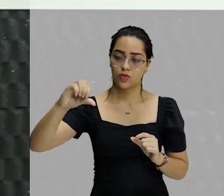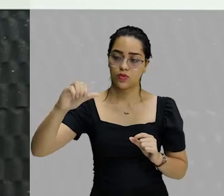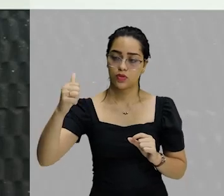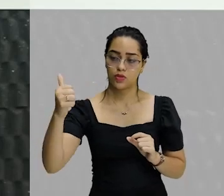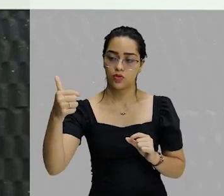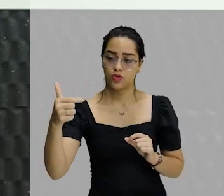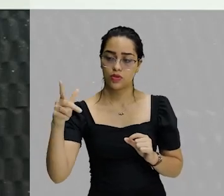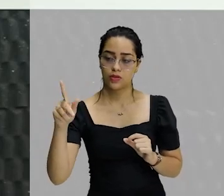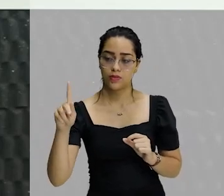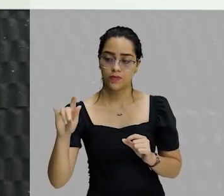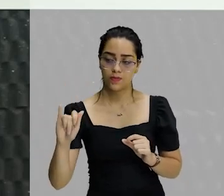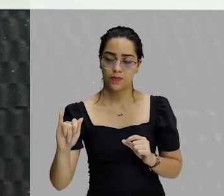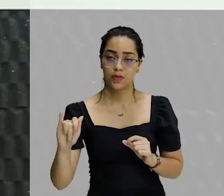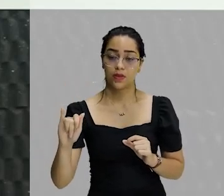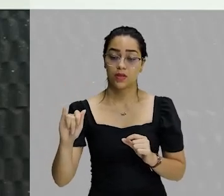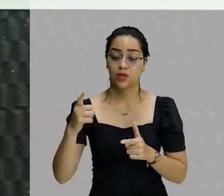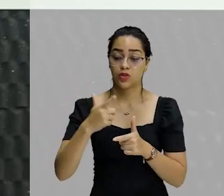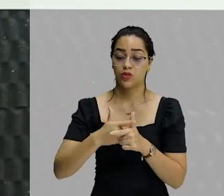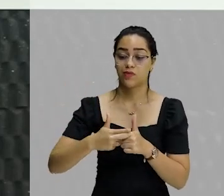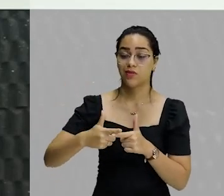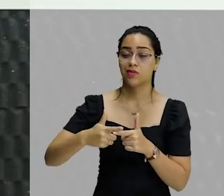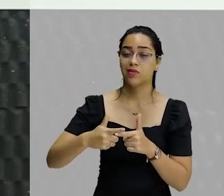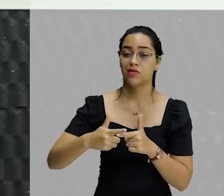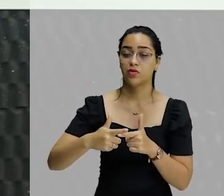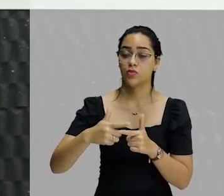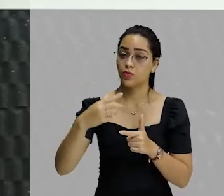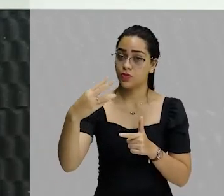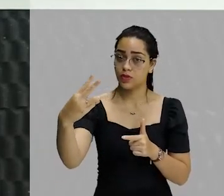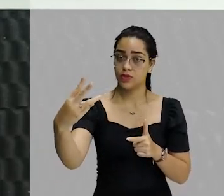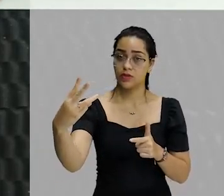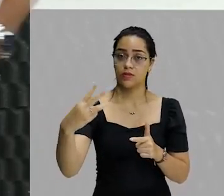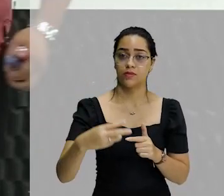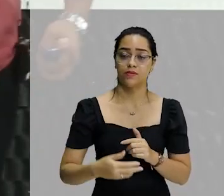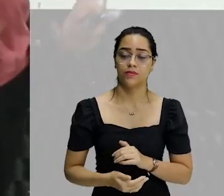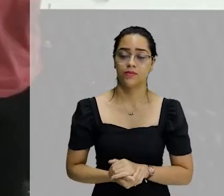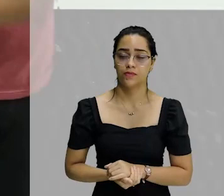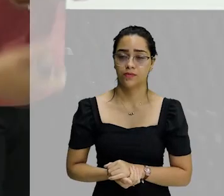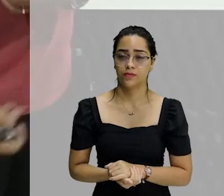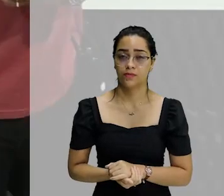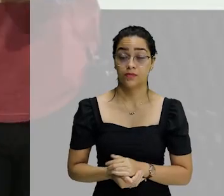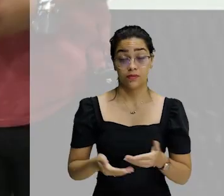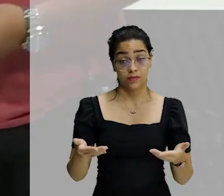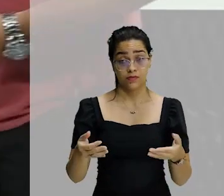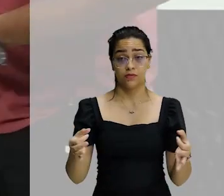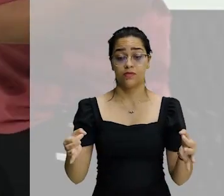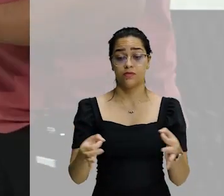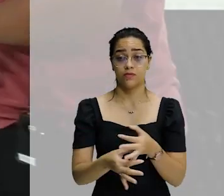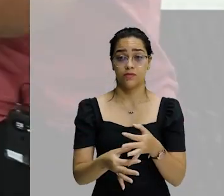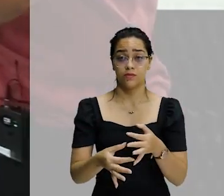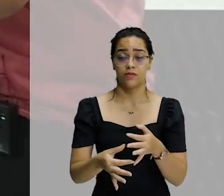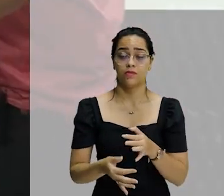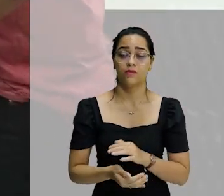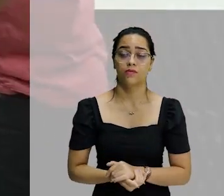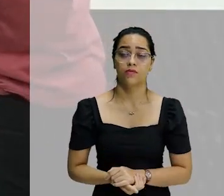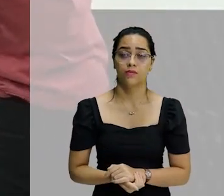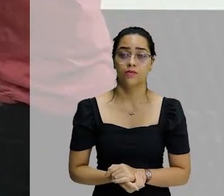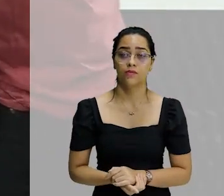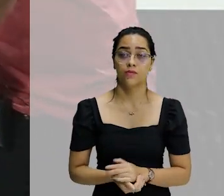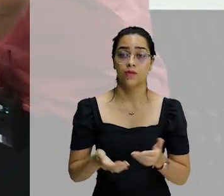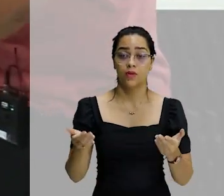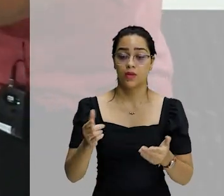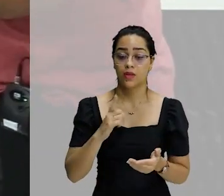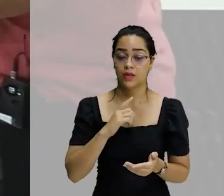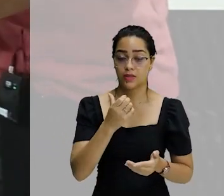6.912 π dividido por 3. Tá? Para finalizar nossa conta, eu tenho que pegar